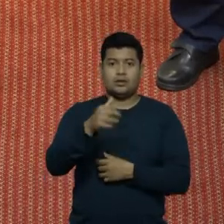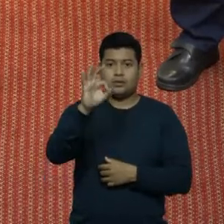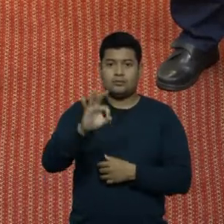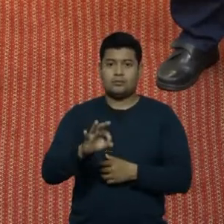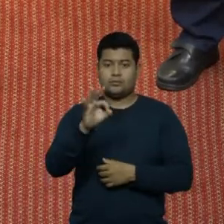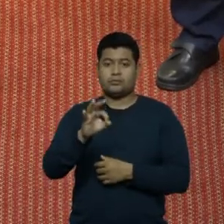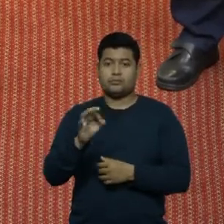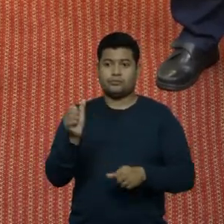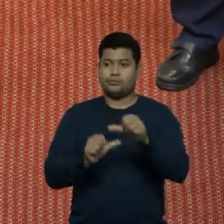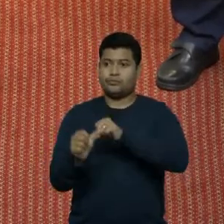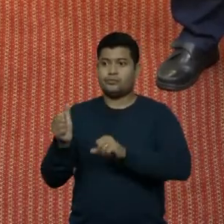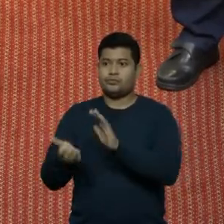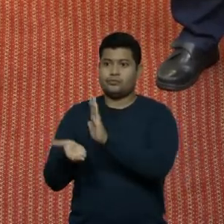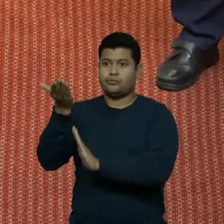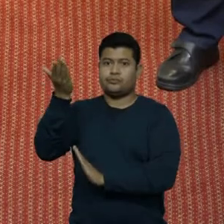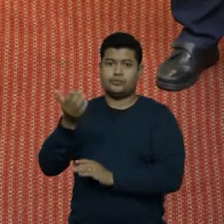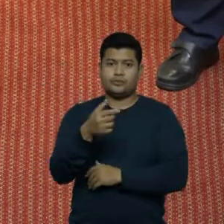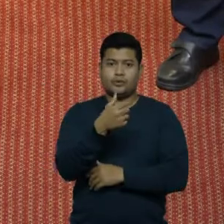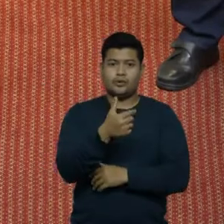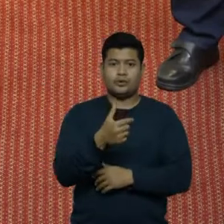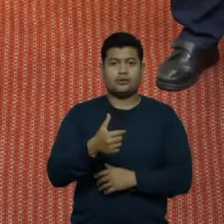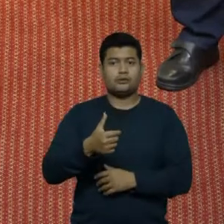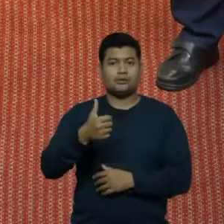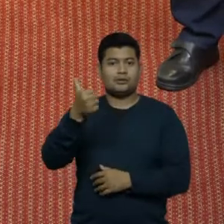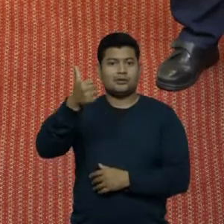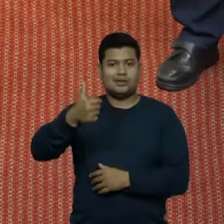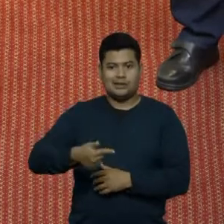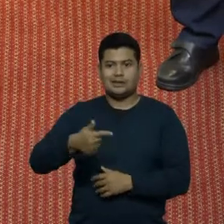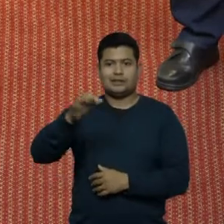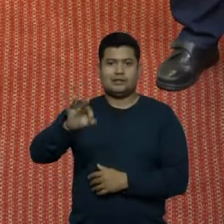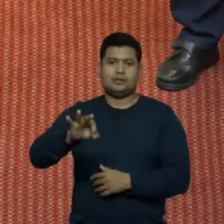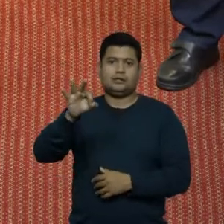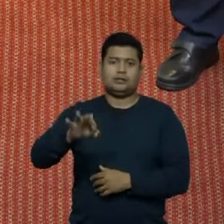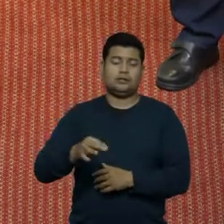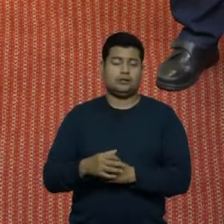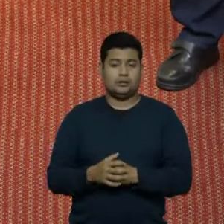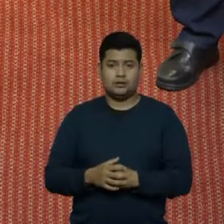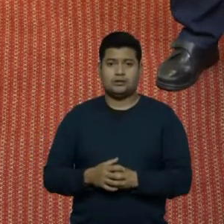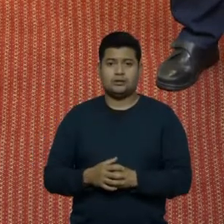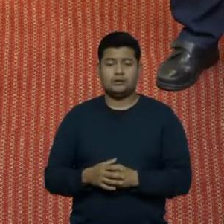que foi a 17 Ah e assim por diante também